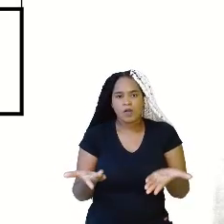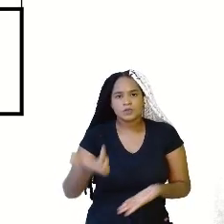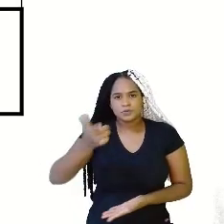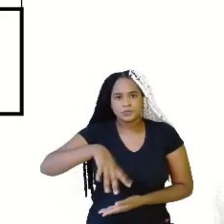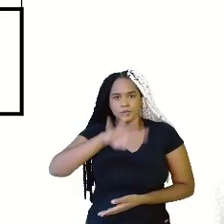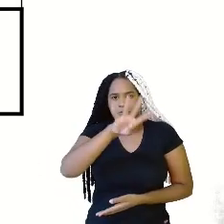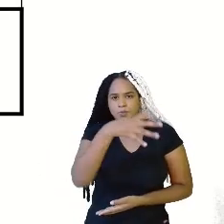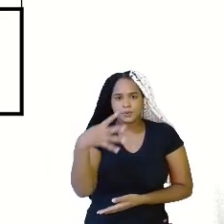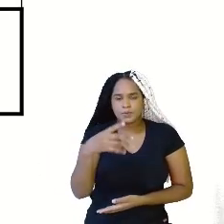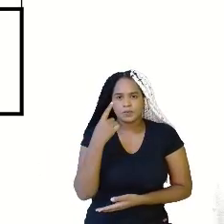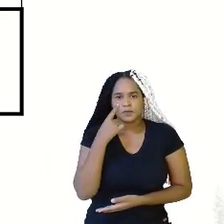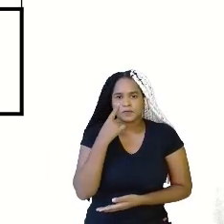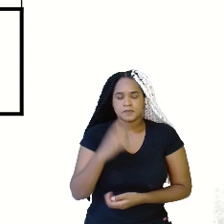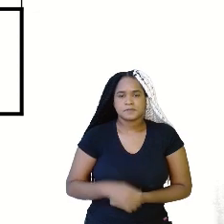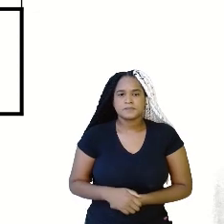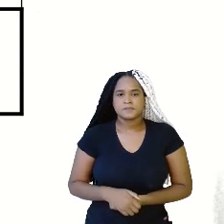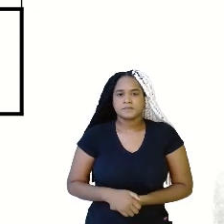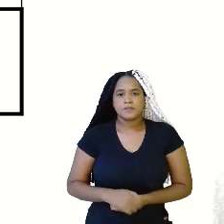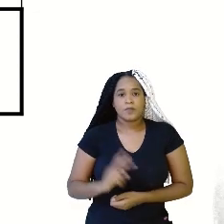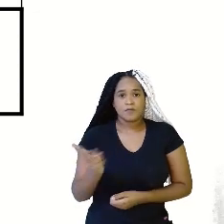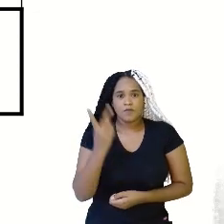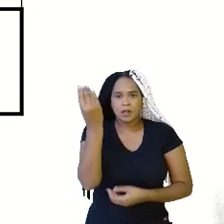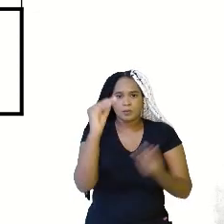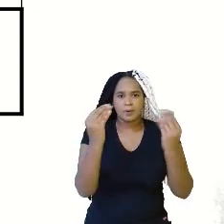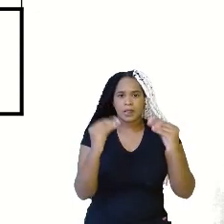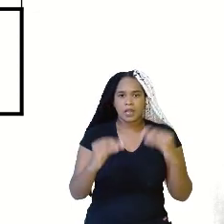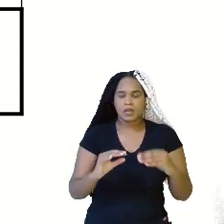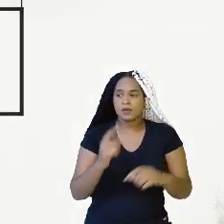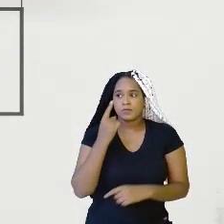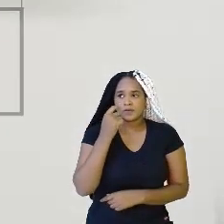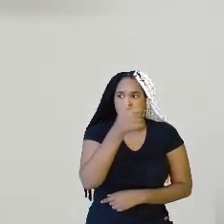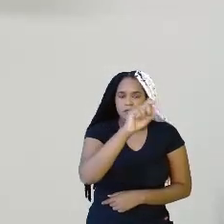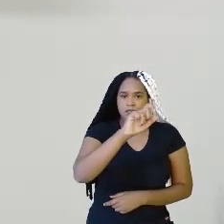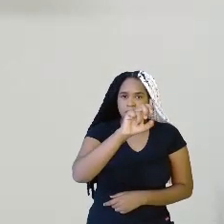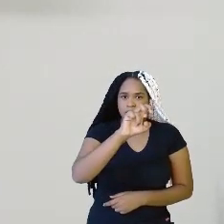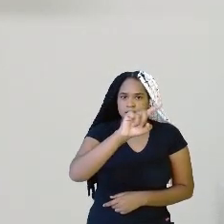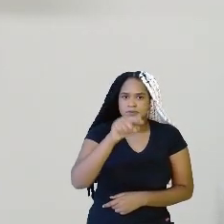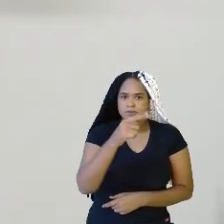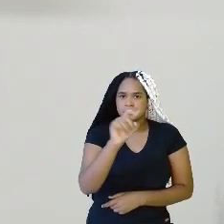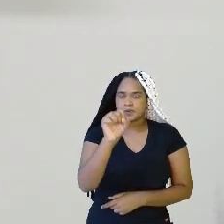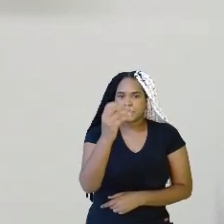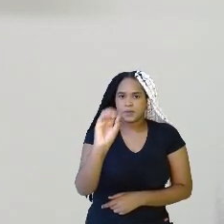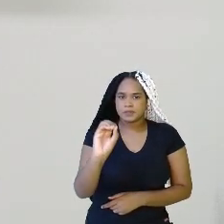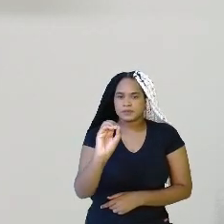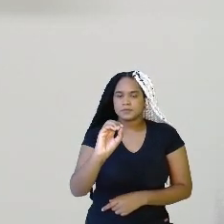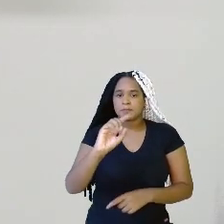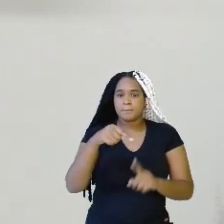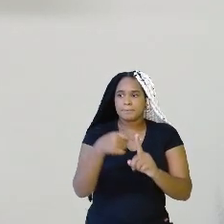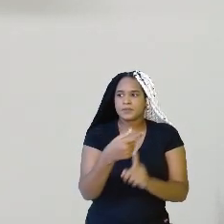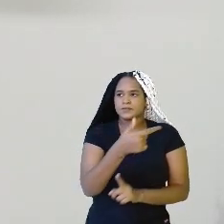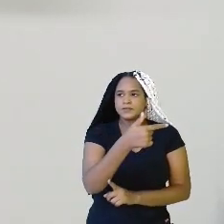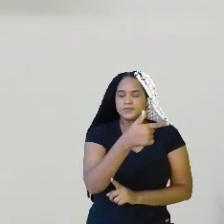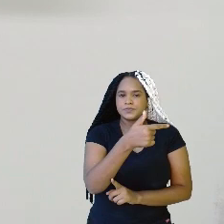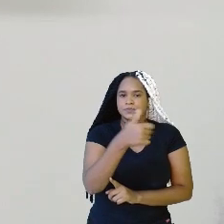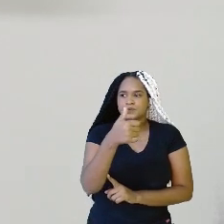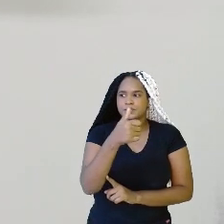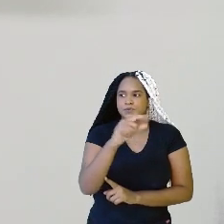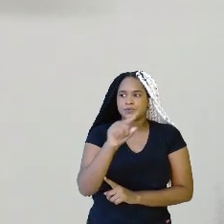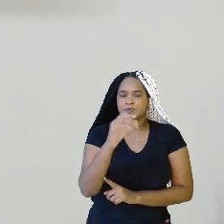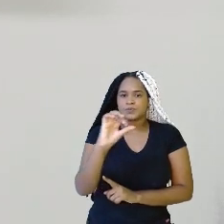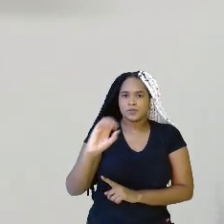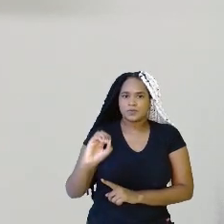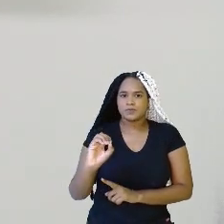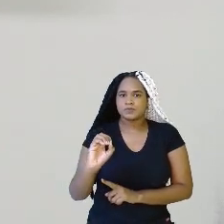de novo, quadro de valor e lugar. R$15,80 mais R$21,90. No total, isso